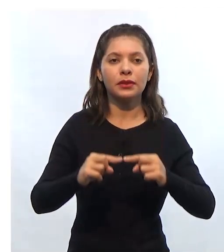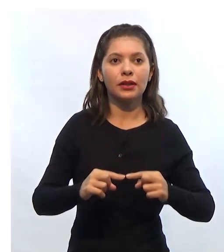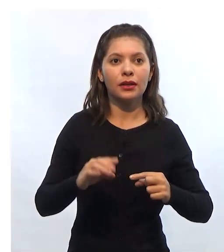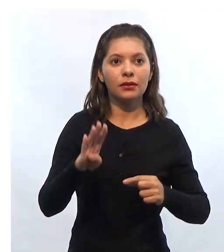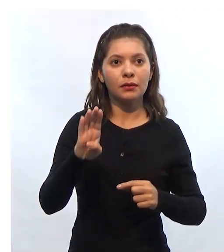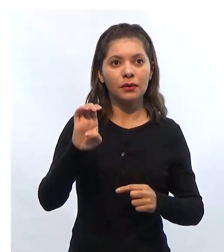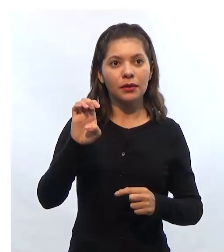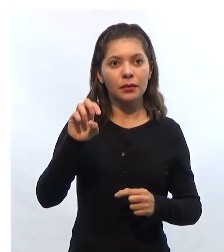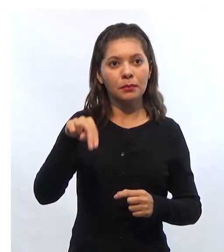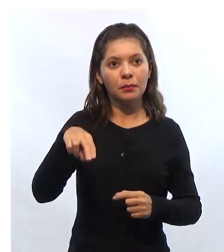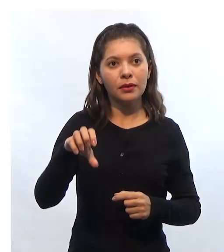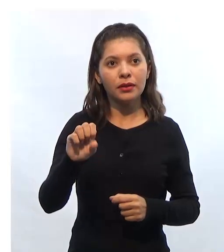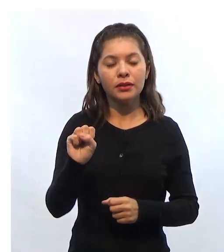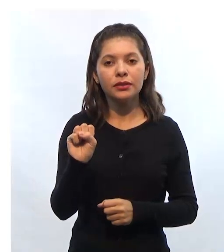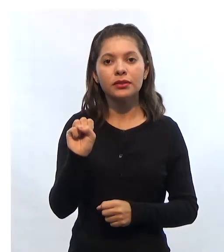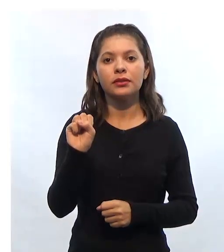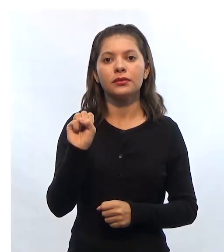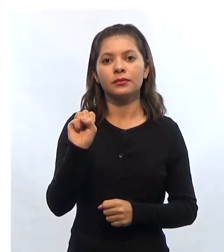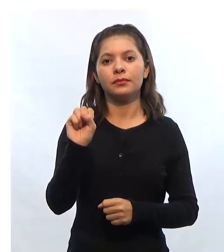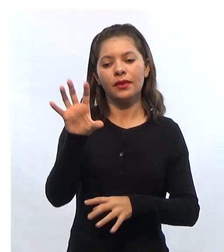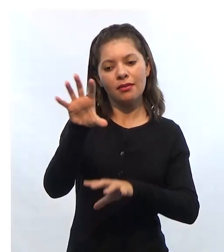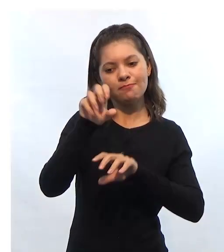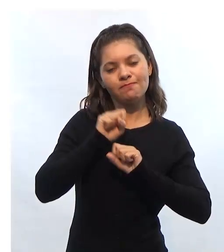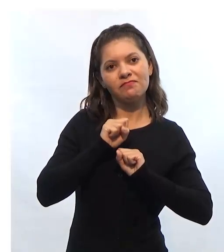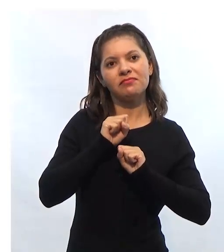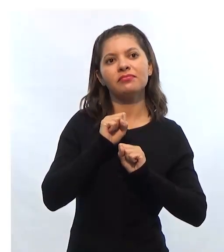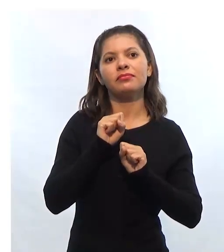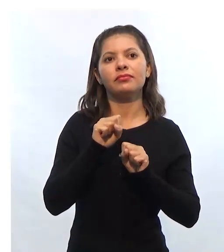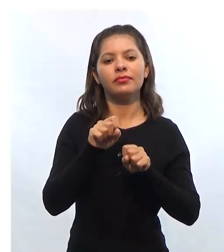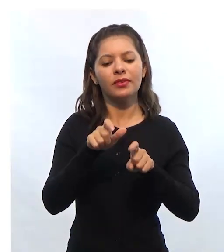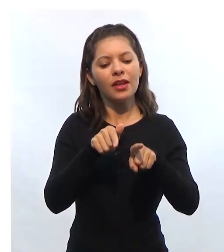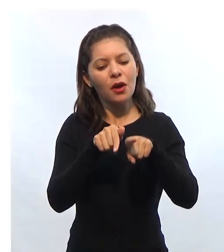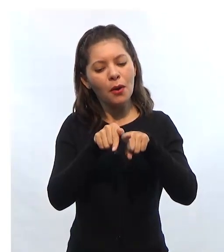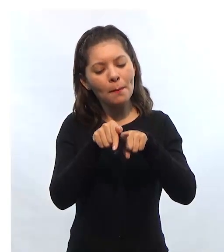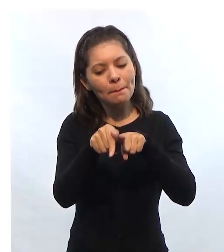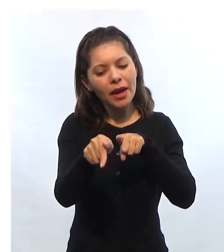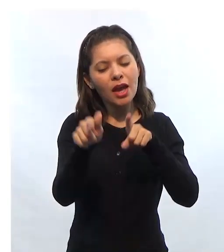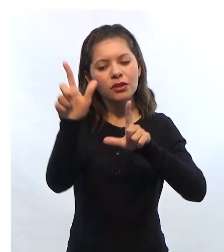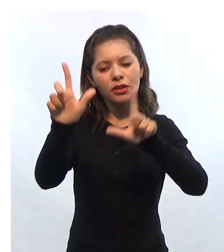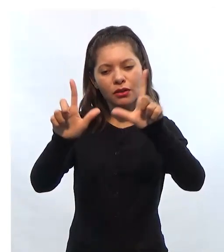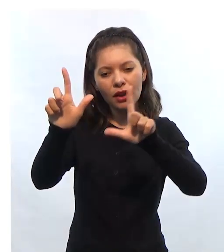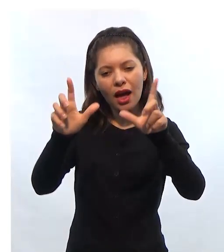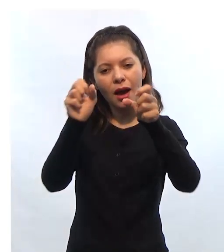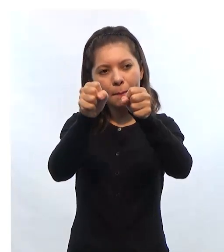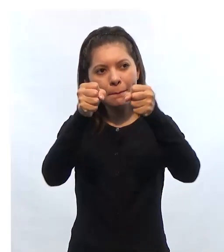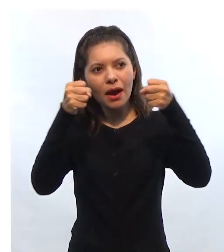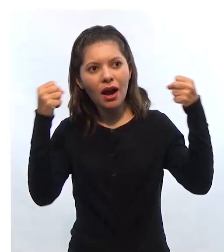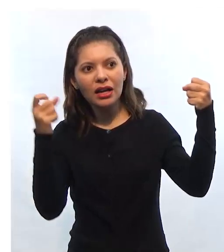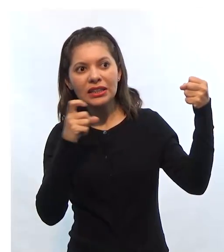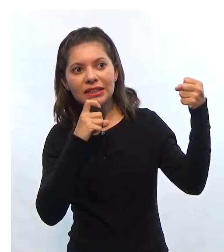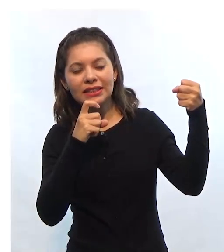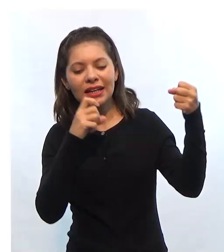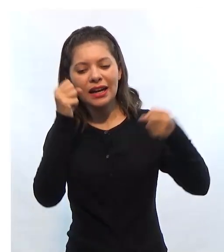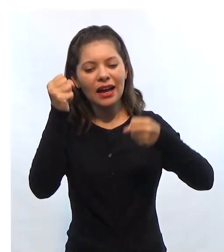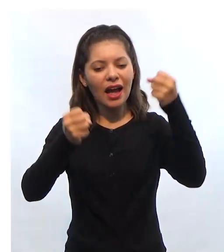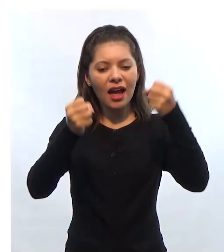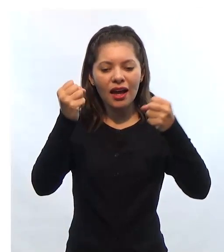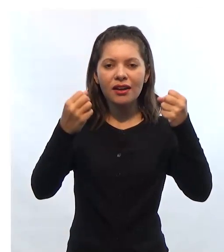então tudo que a gente adquire, né? Marca de tênis, cosméticos, celular, TV, geladeira, carro,